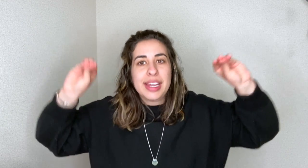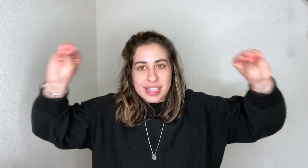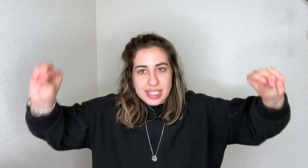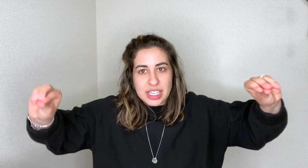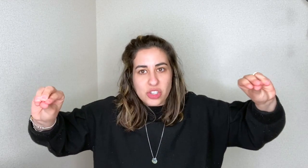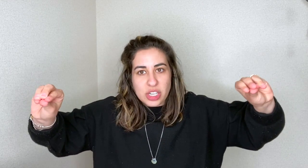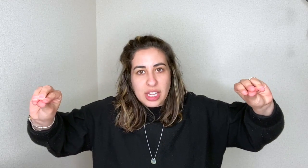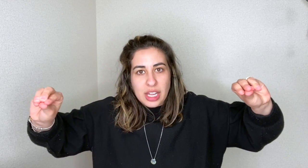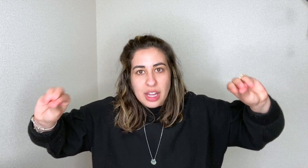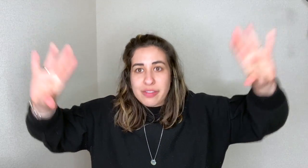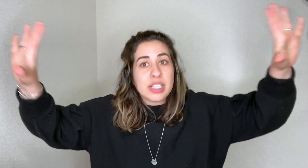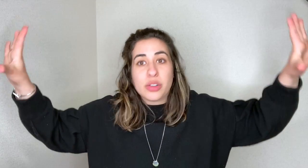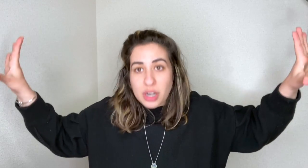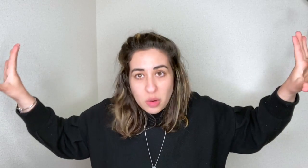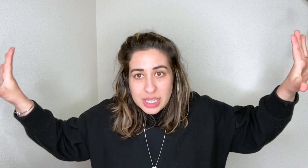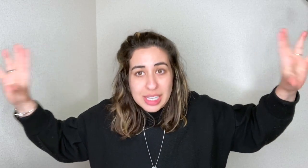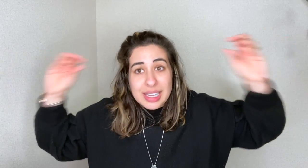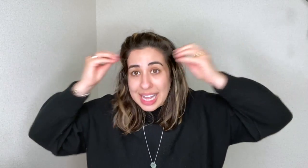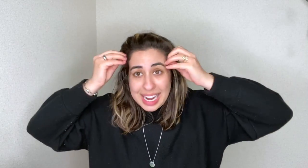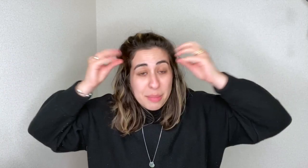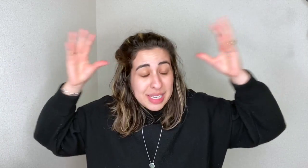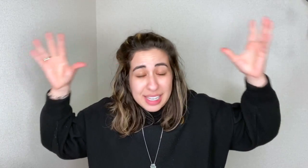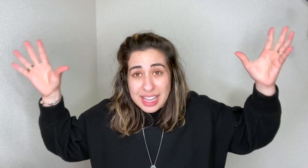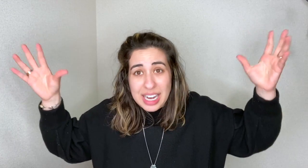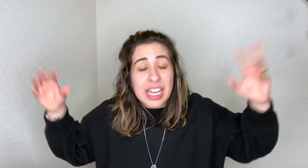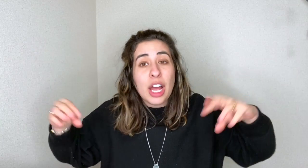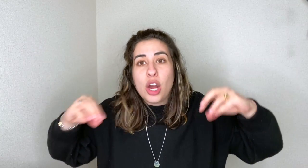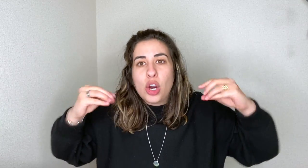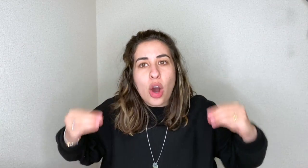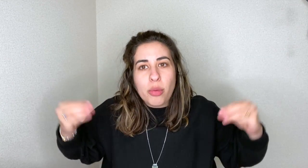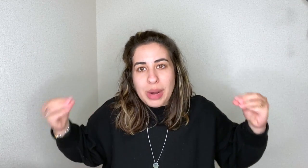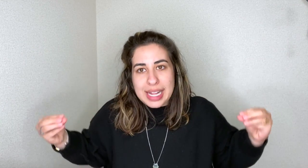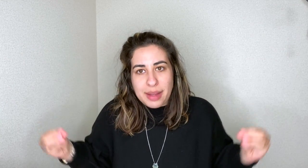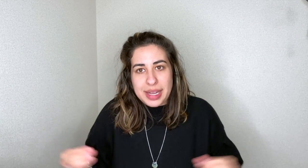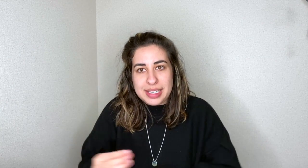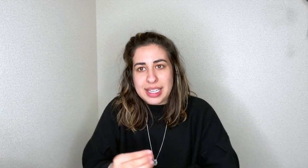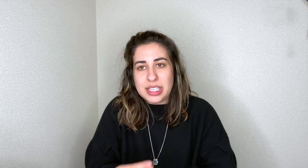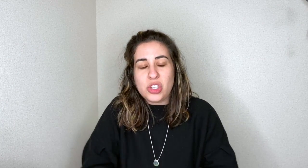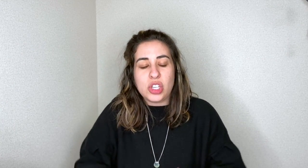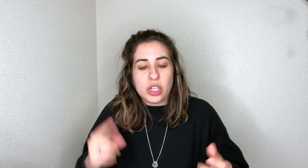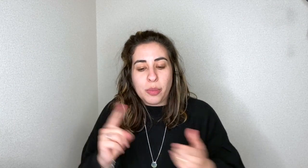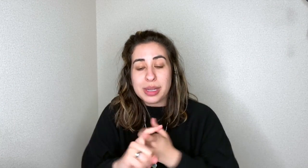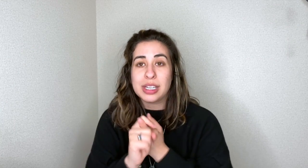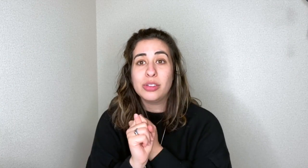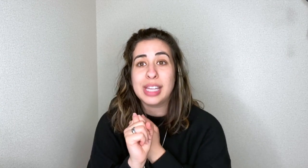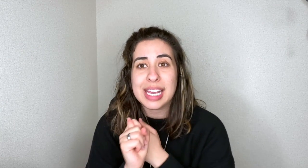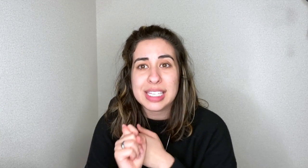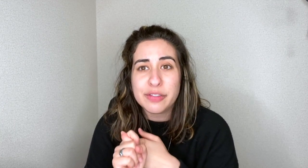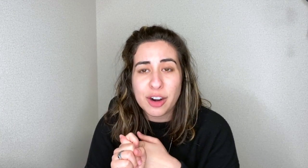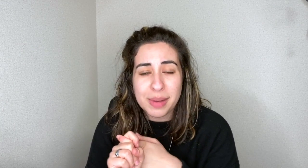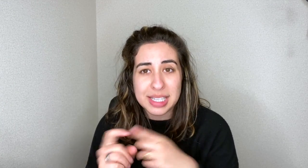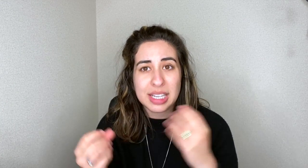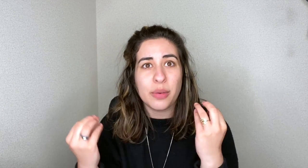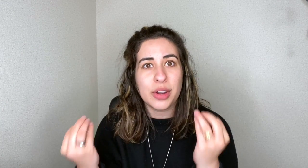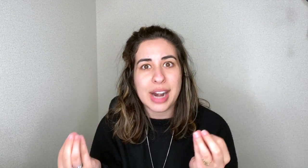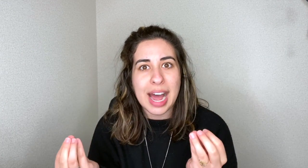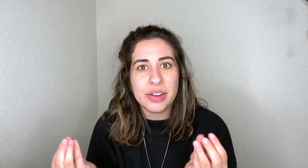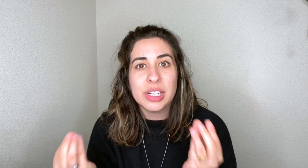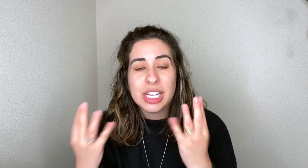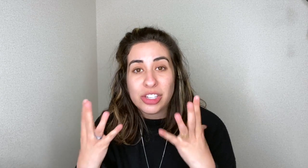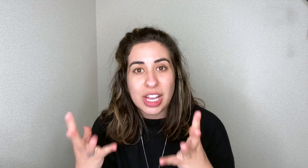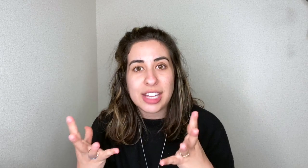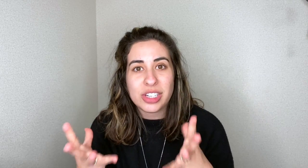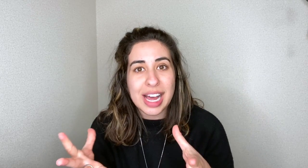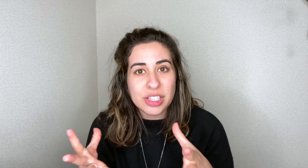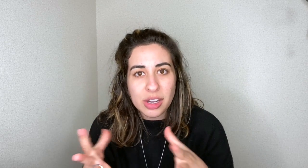vai lá e decide fazer outra coisa da cabeça dele, completamente sem sentido, passando desinformação em